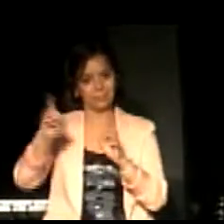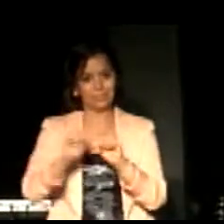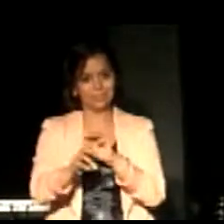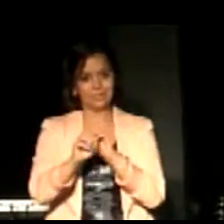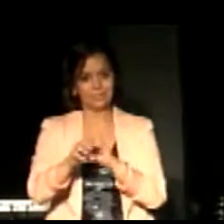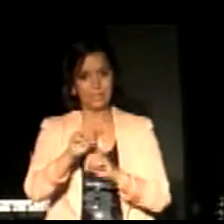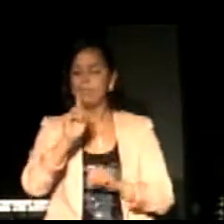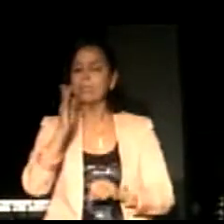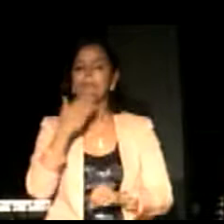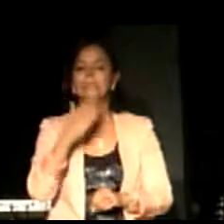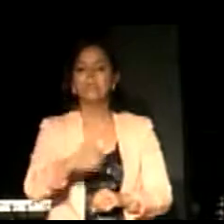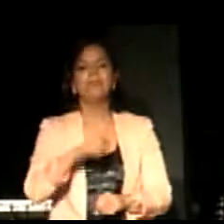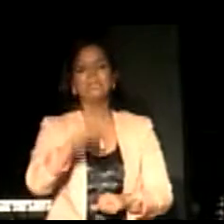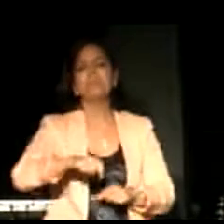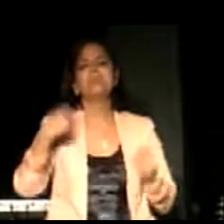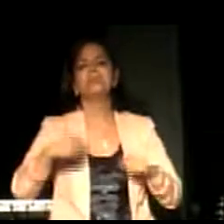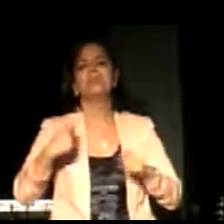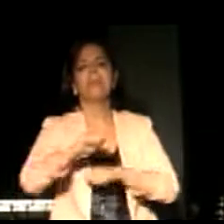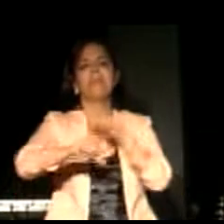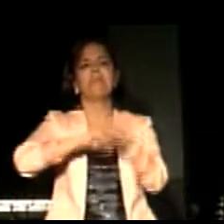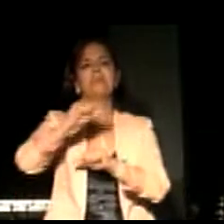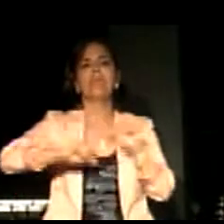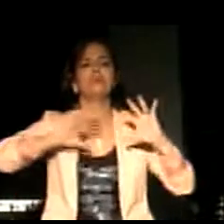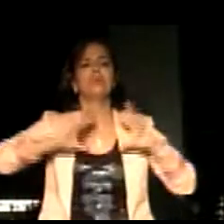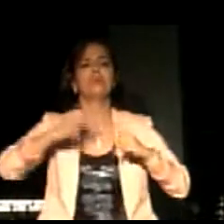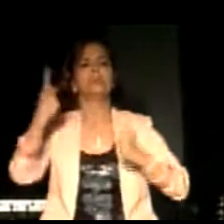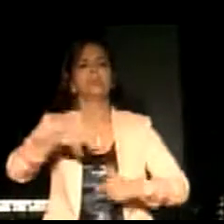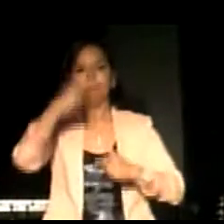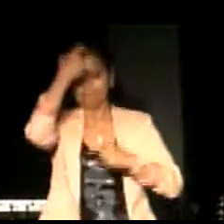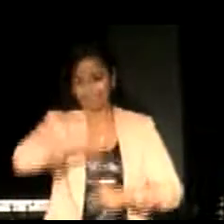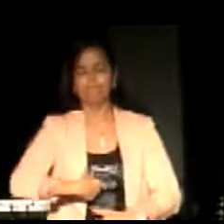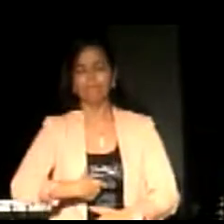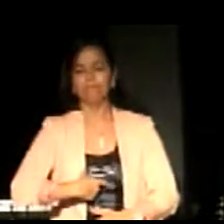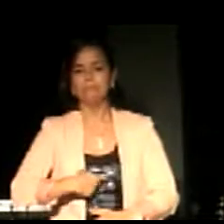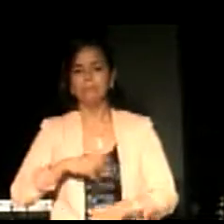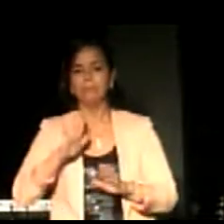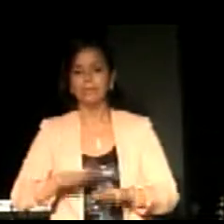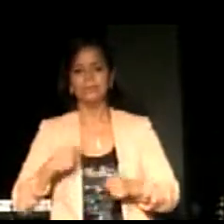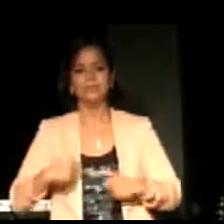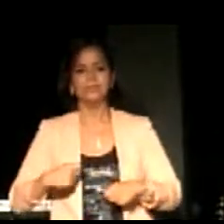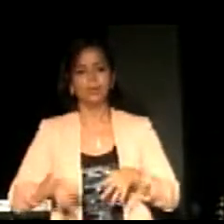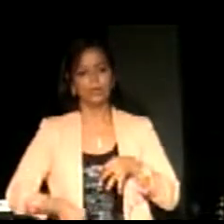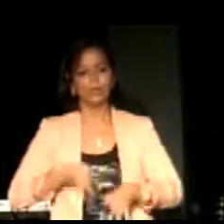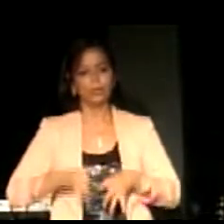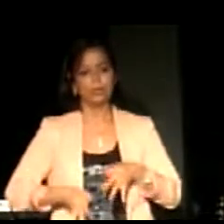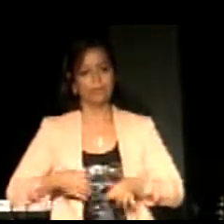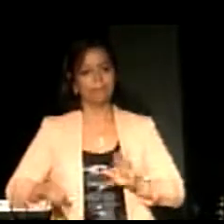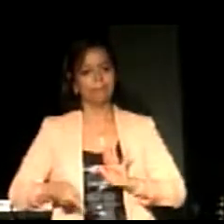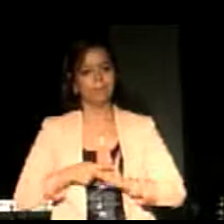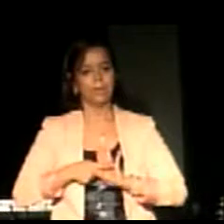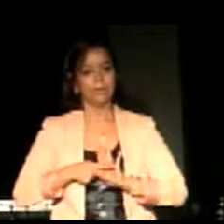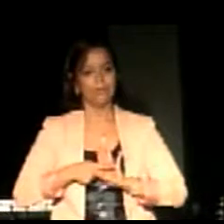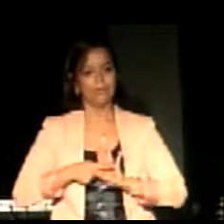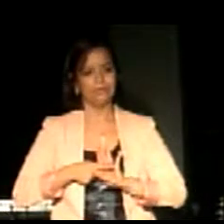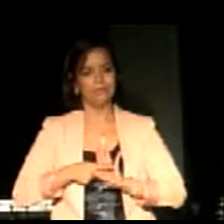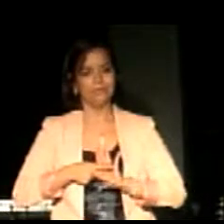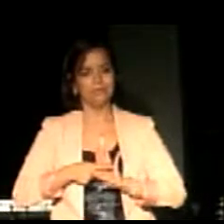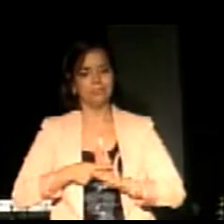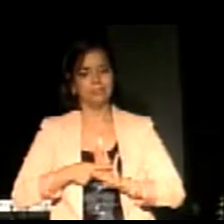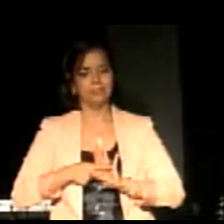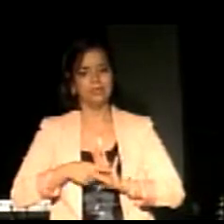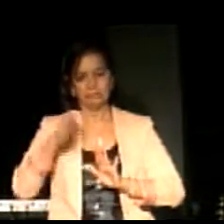está pedindo que você mude o seu temperamento, mas que você tenha domínio próprio. Que você